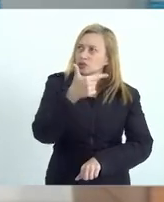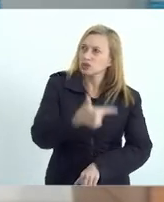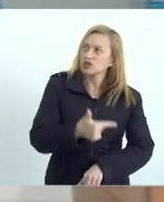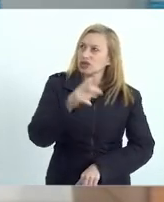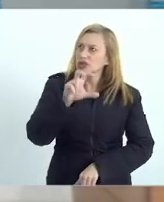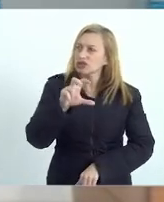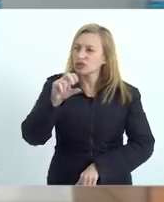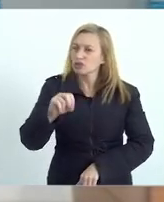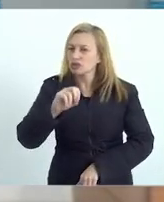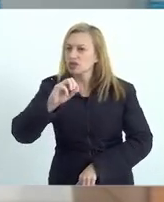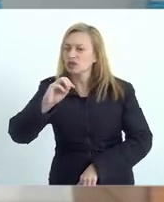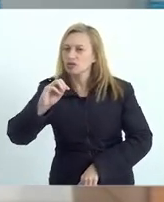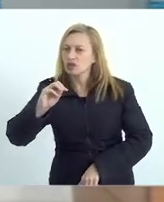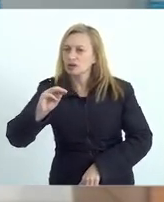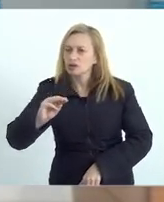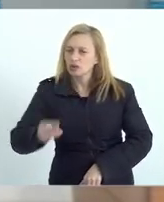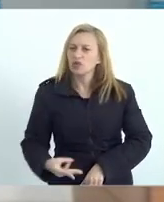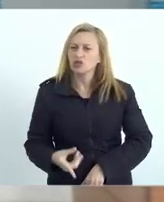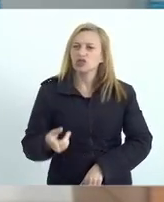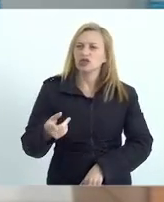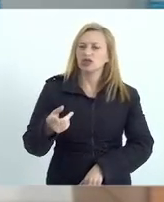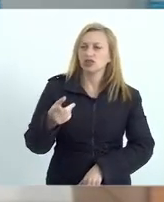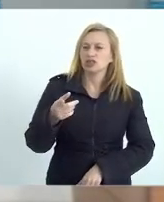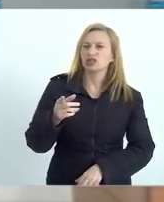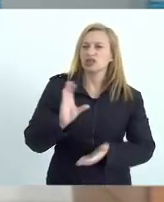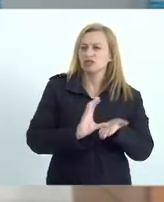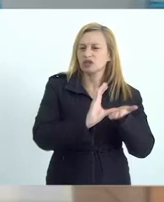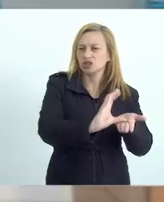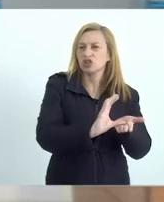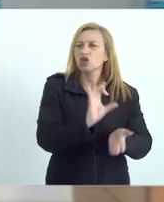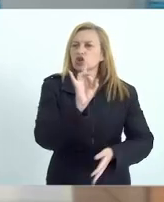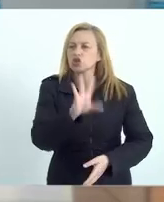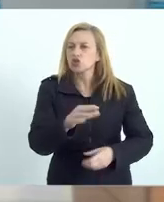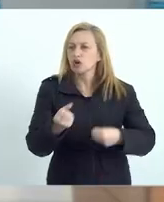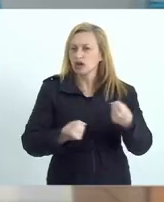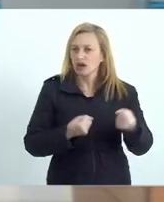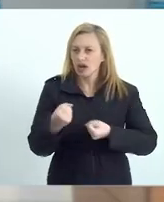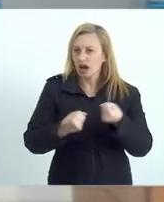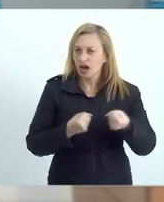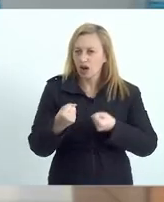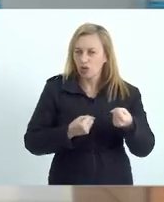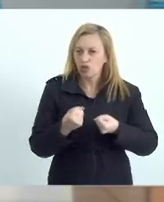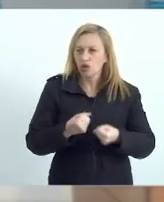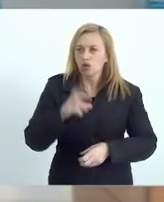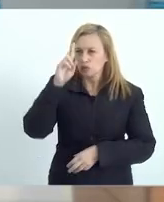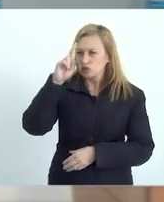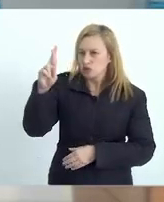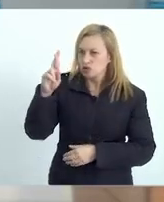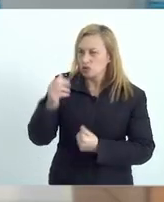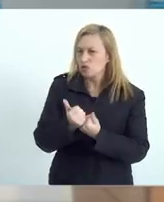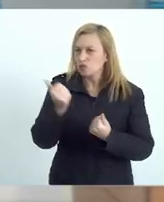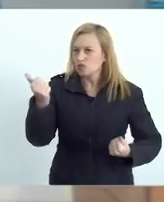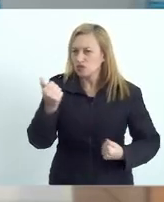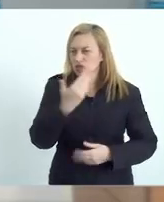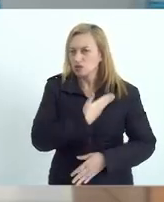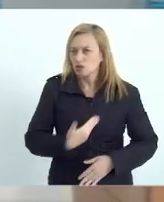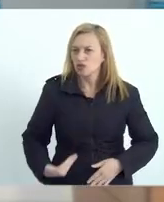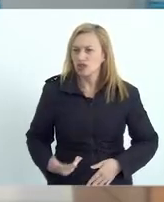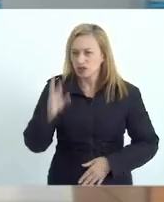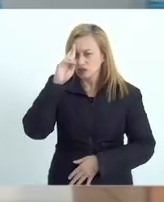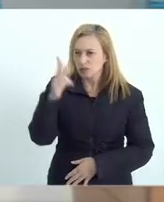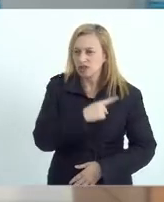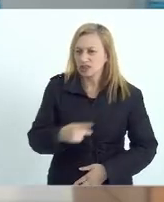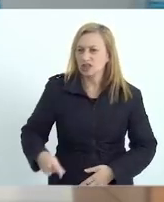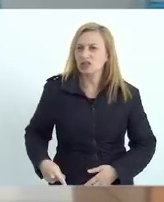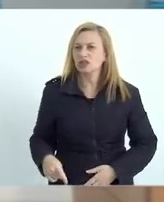250 milhões em investimento só em viaturas o senhor como vice-líder do governo Presidente